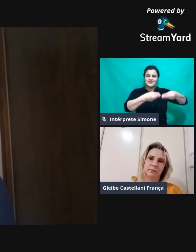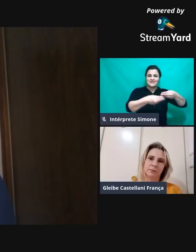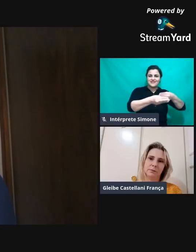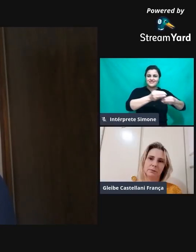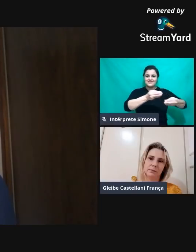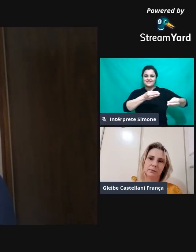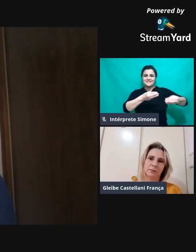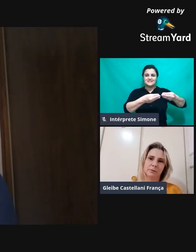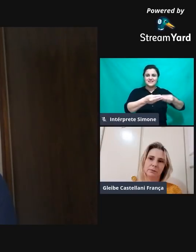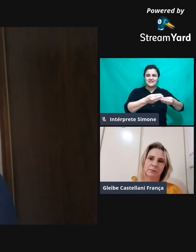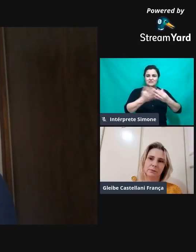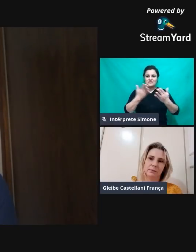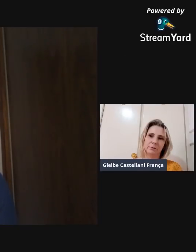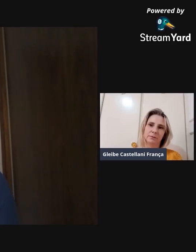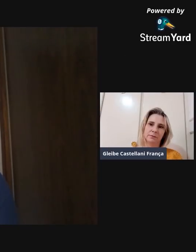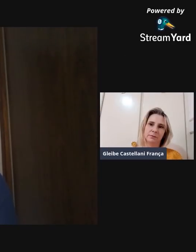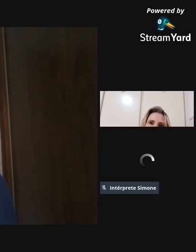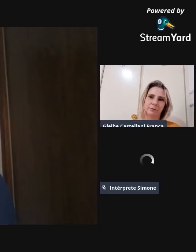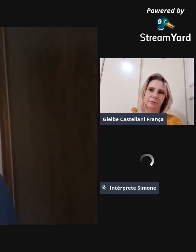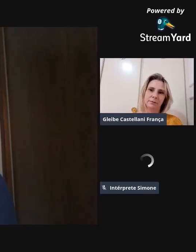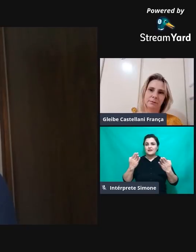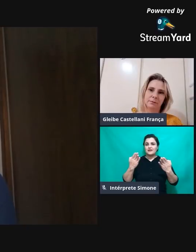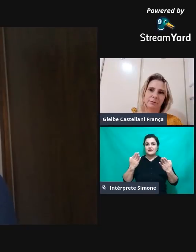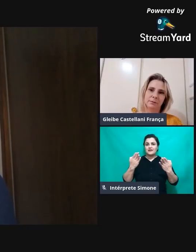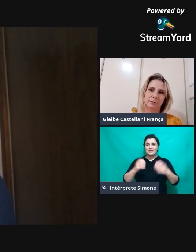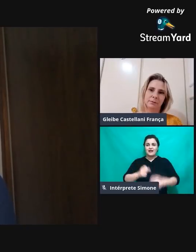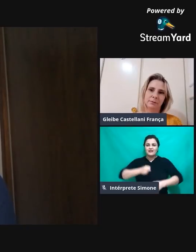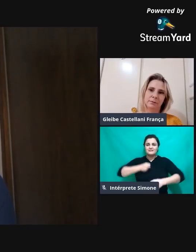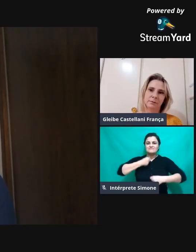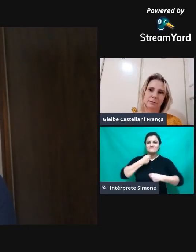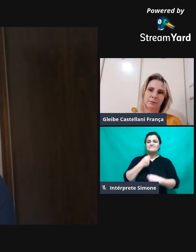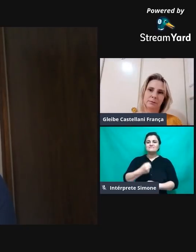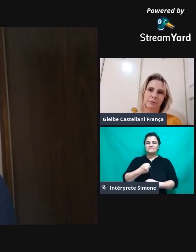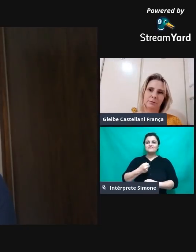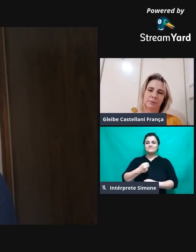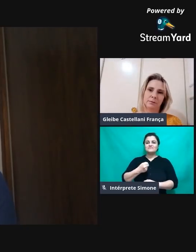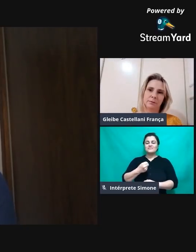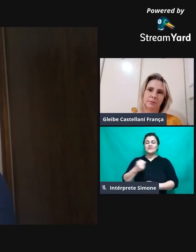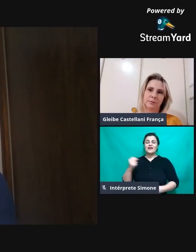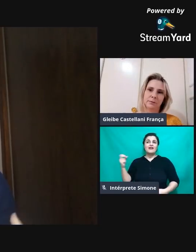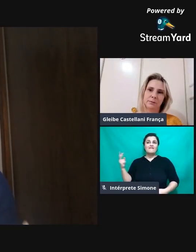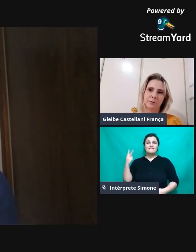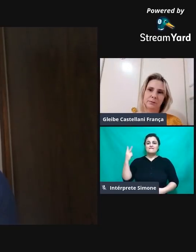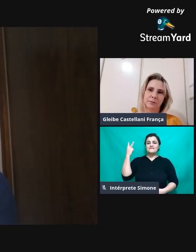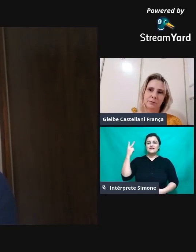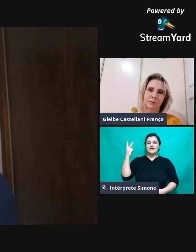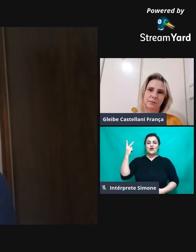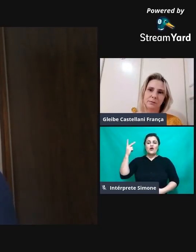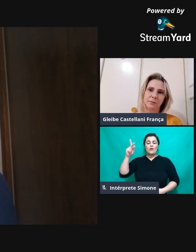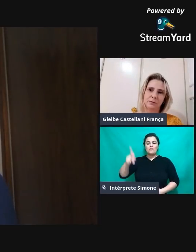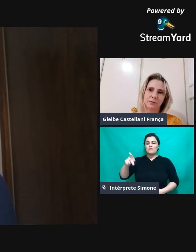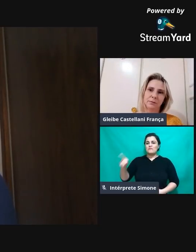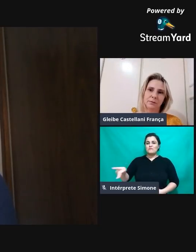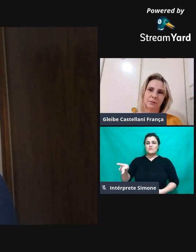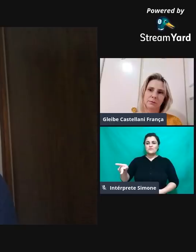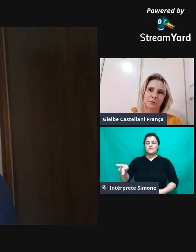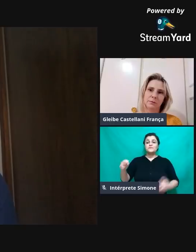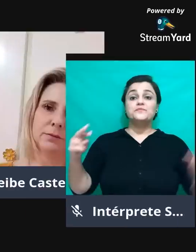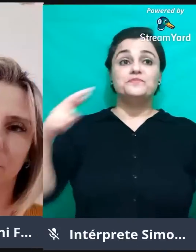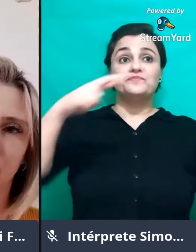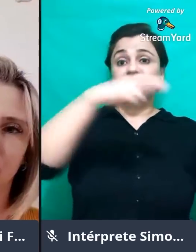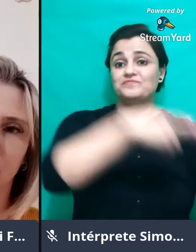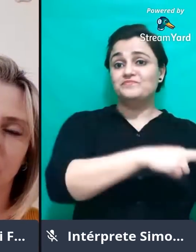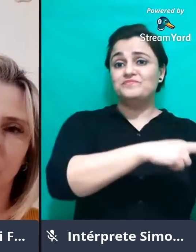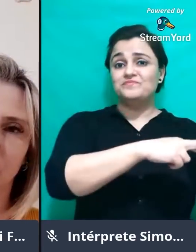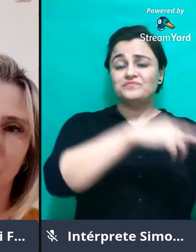fácil, né? Para ver o nosso valor nesse momento, né? Então, essa recuperação da